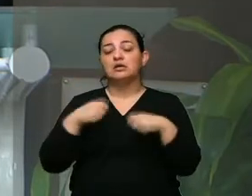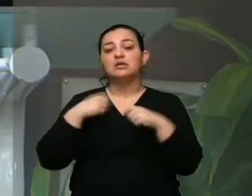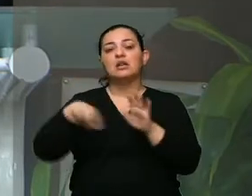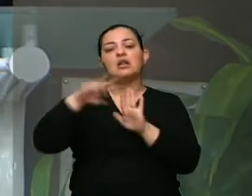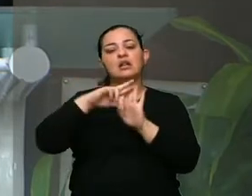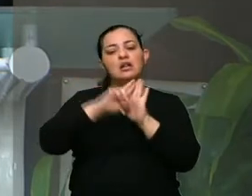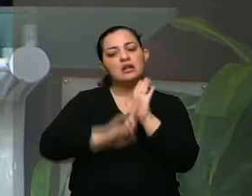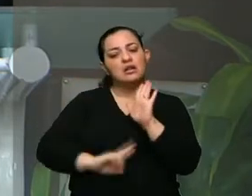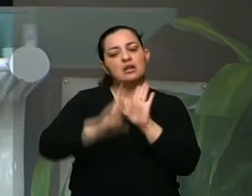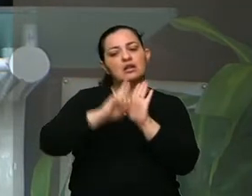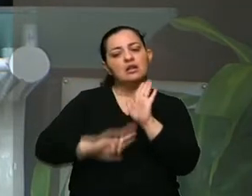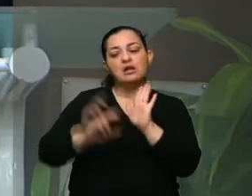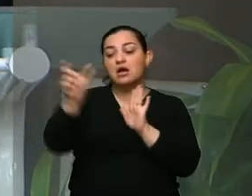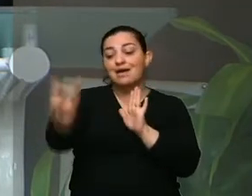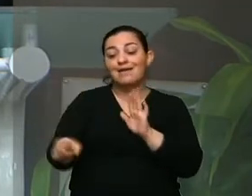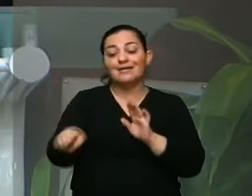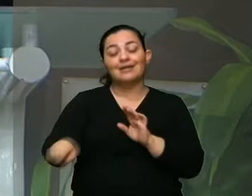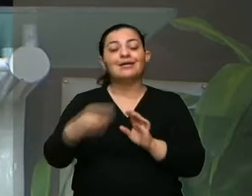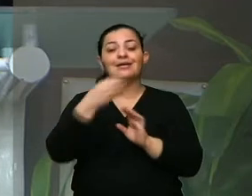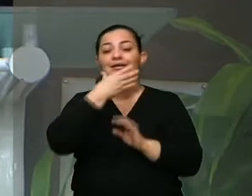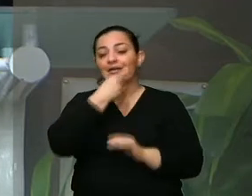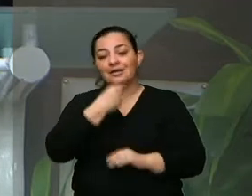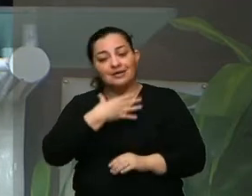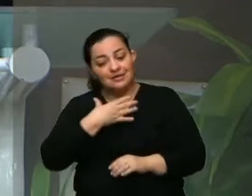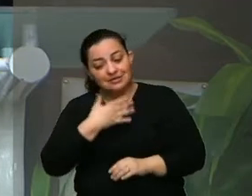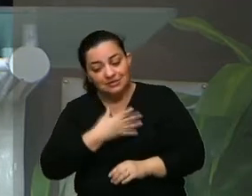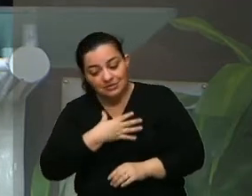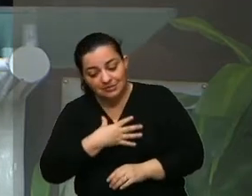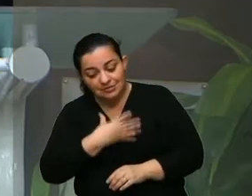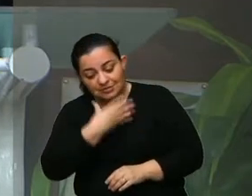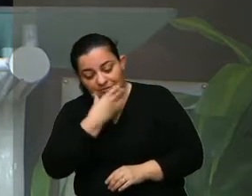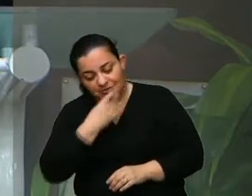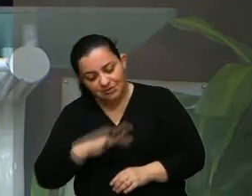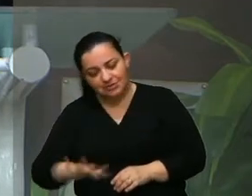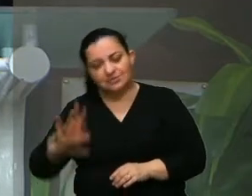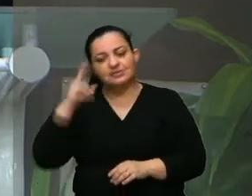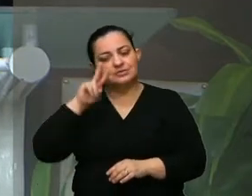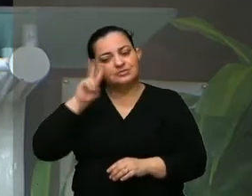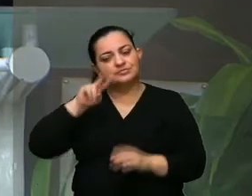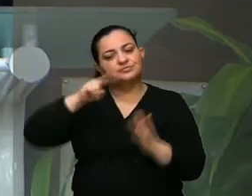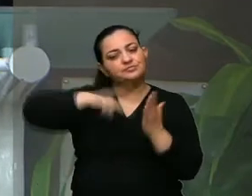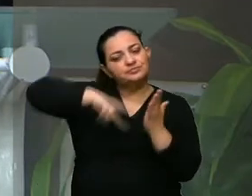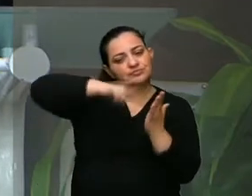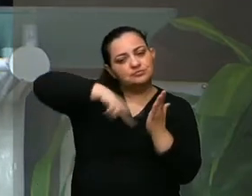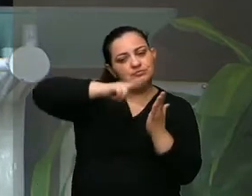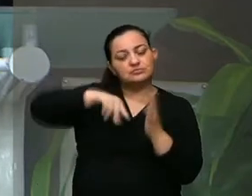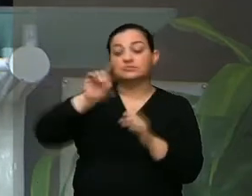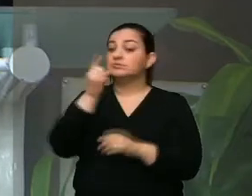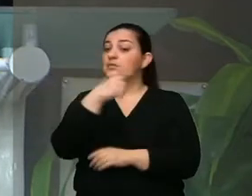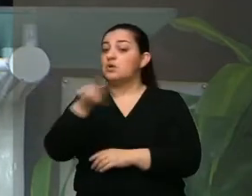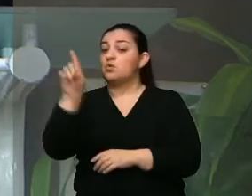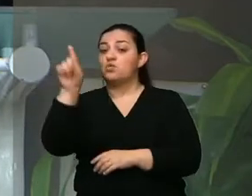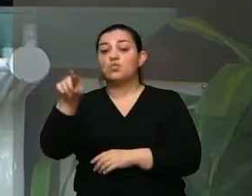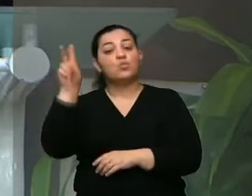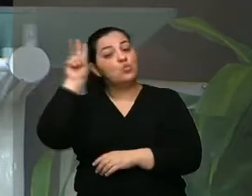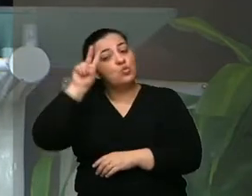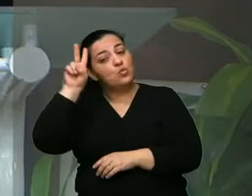o progresso daquela criança agora lembro não estamos vendo isso aqui não é uma história